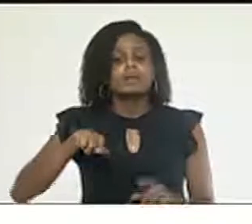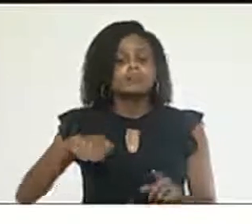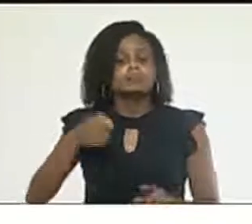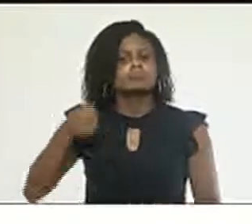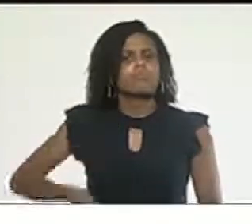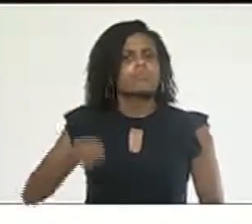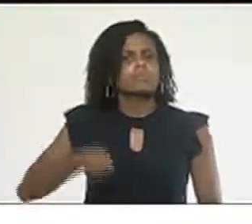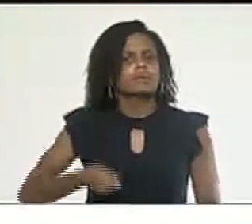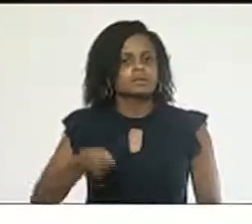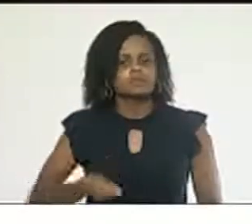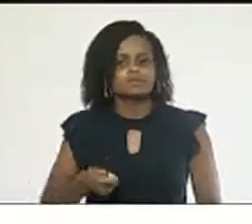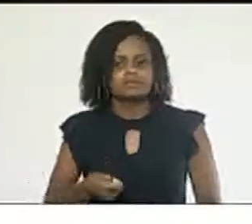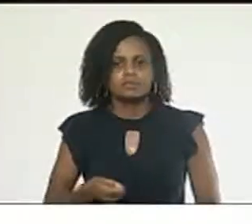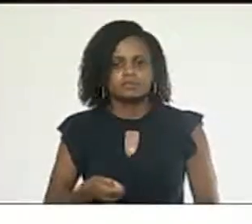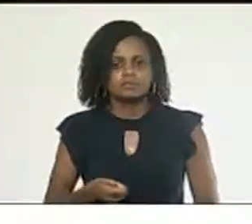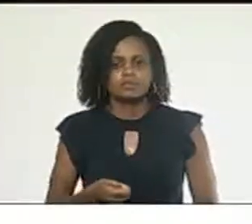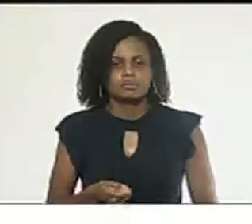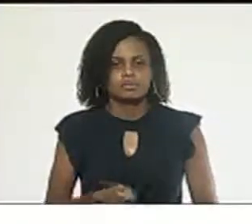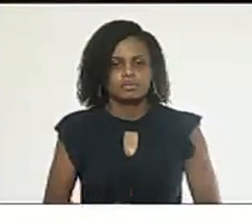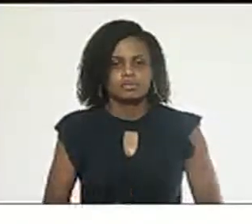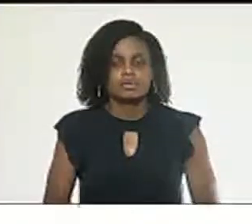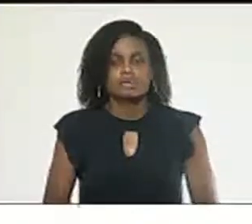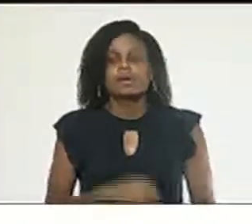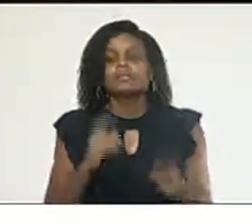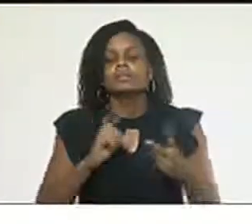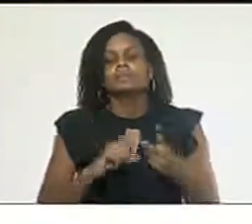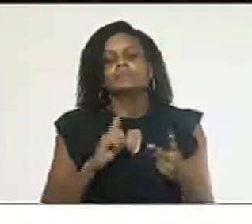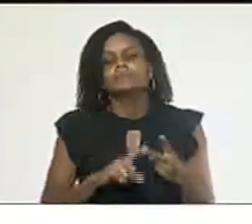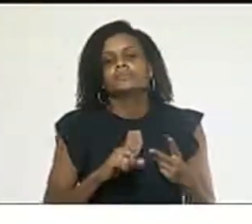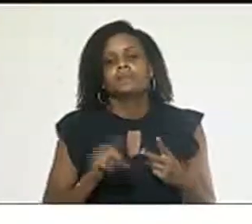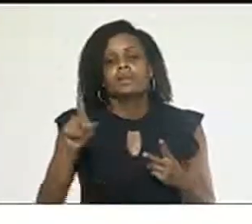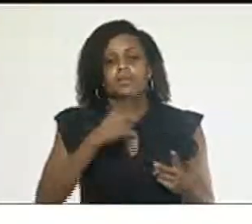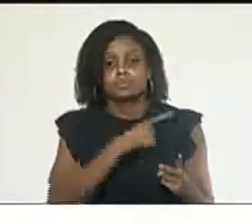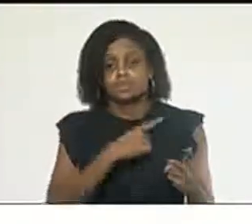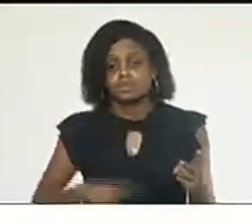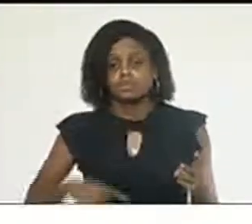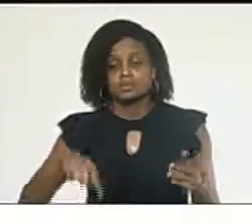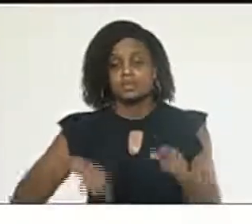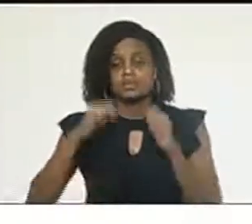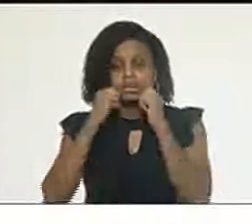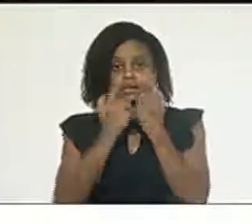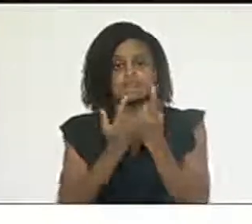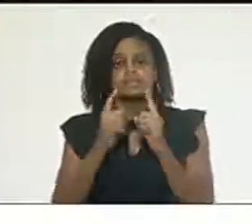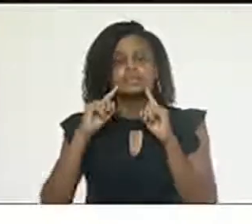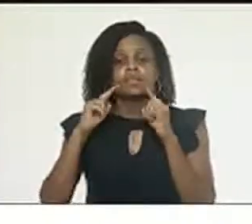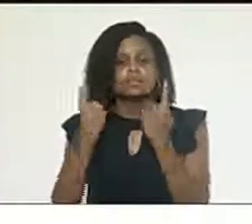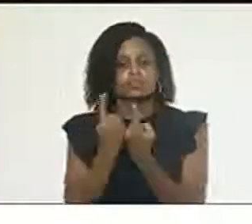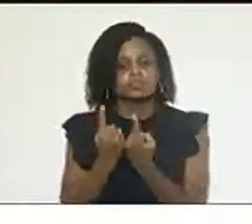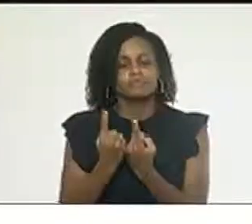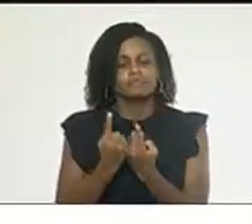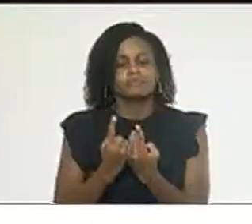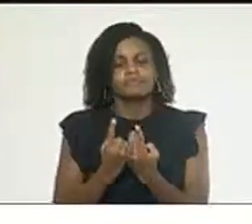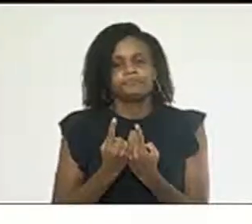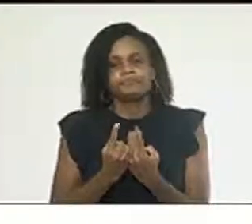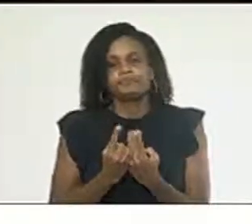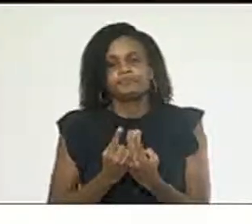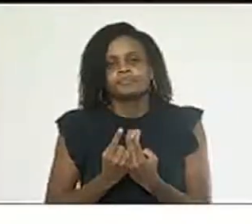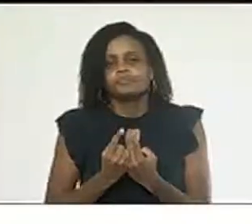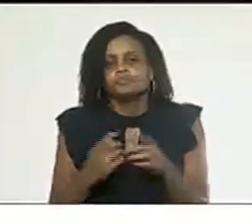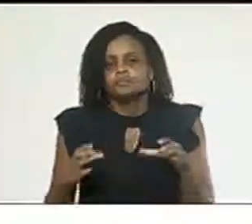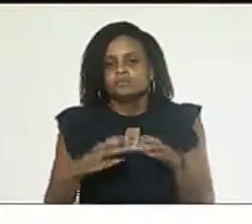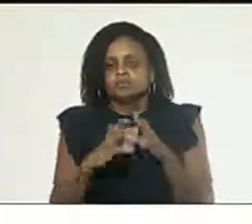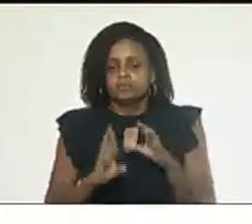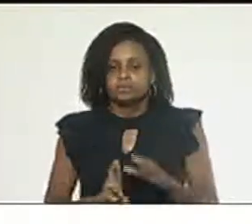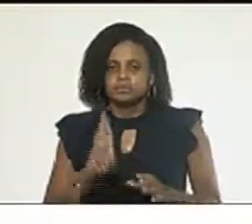obrigação. Outra, o próprio presidente desta casa em reunião do Colégio